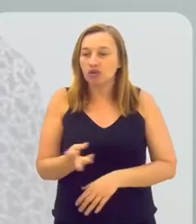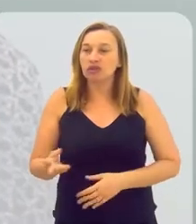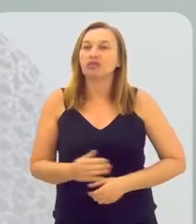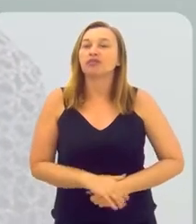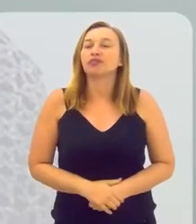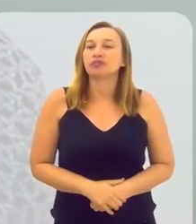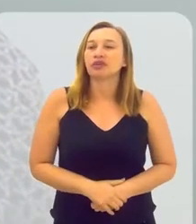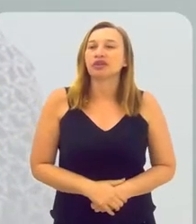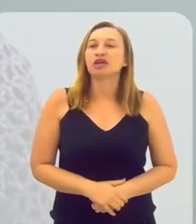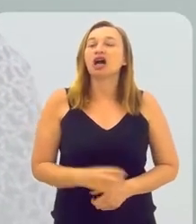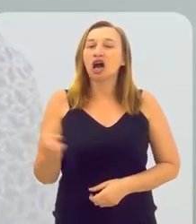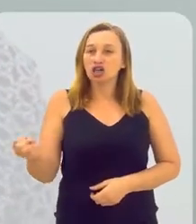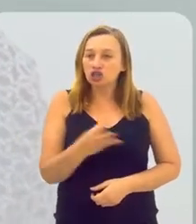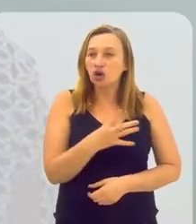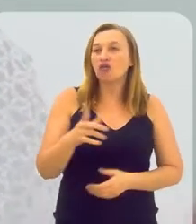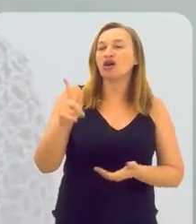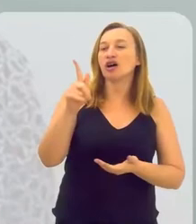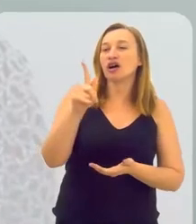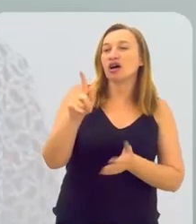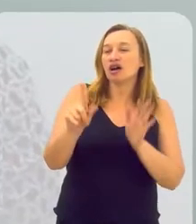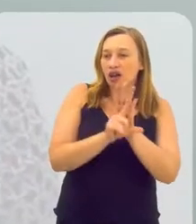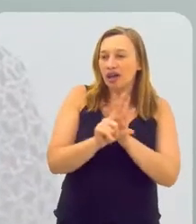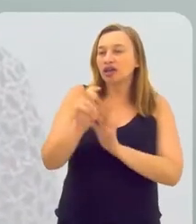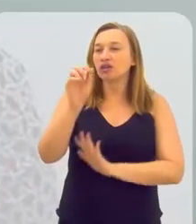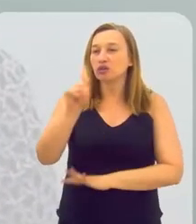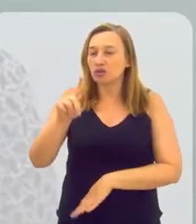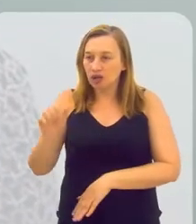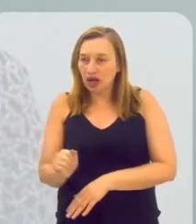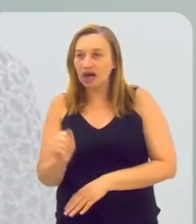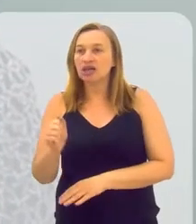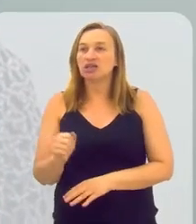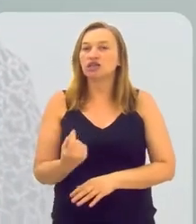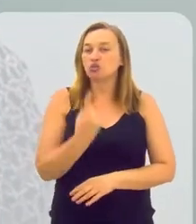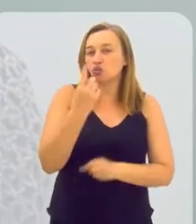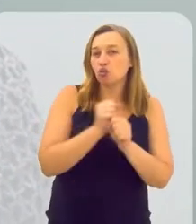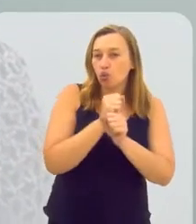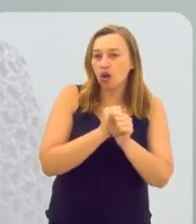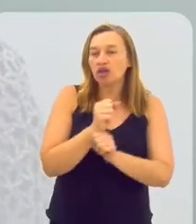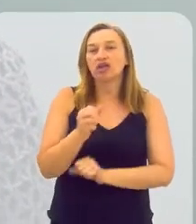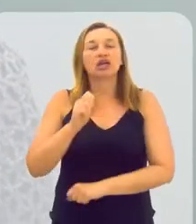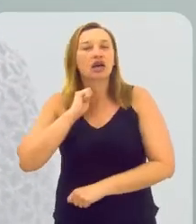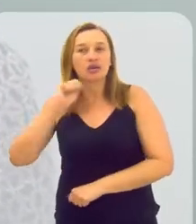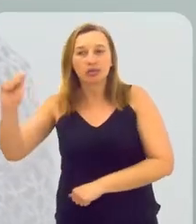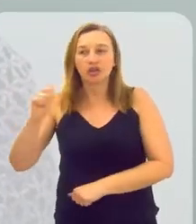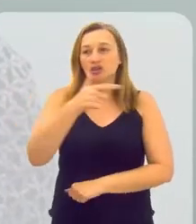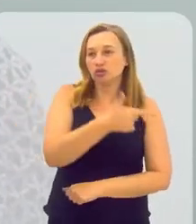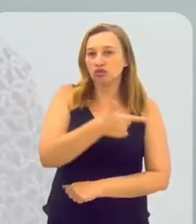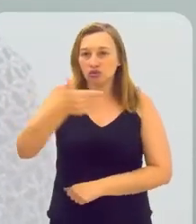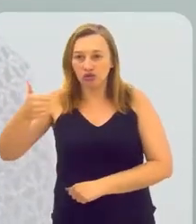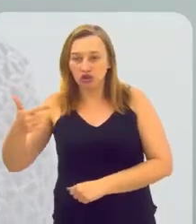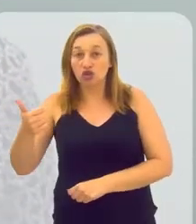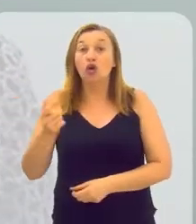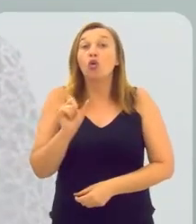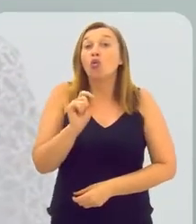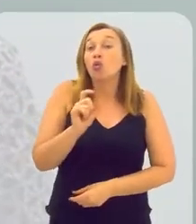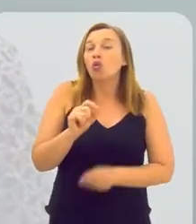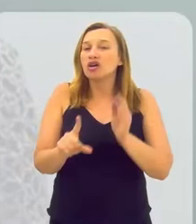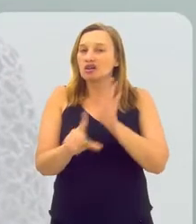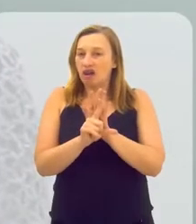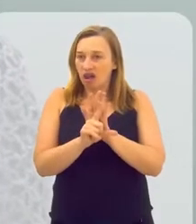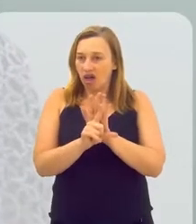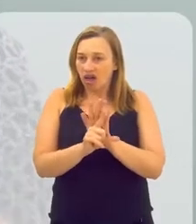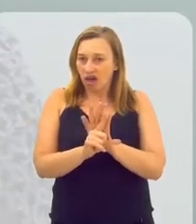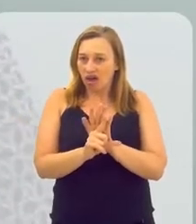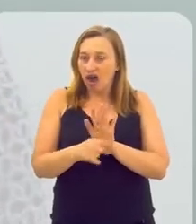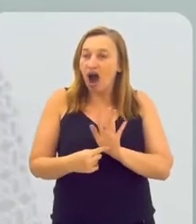falando especificamente da nova lei do gás, né, que completou um ano em abril de 2022, o que que essa